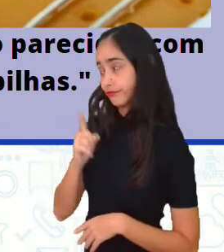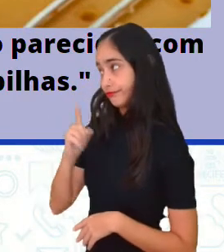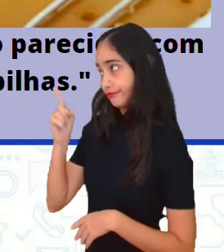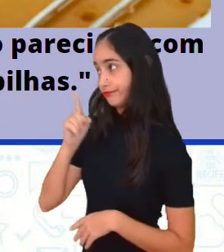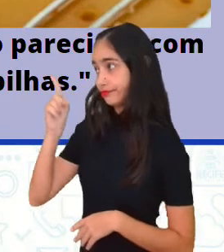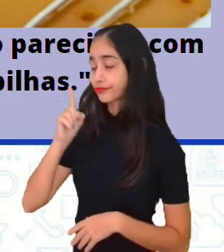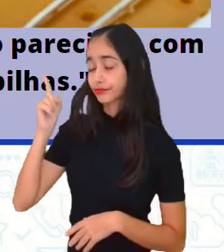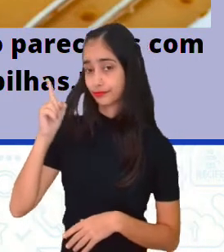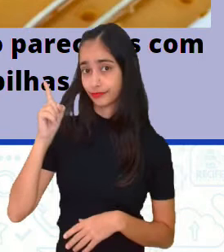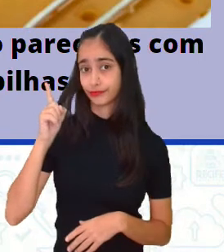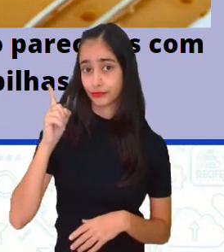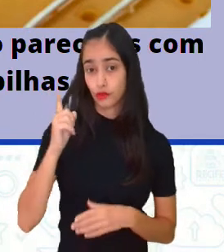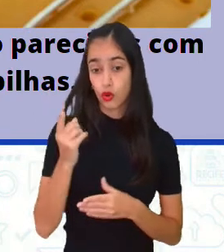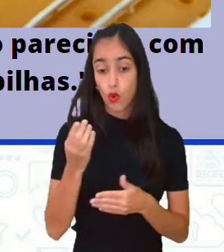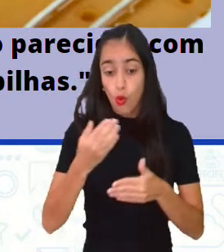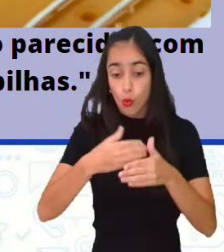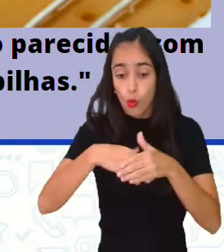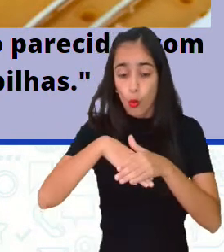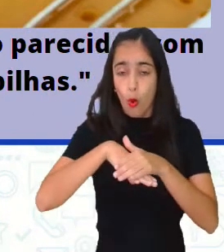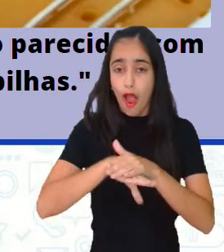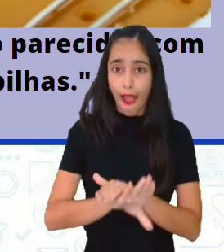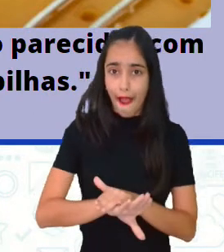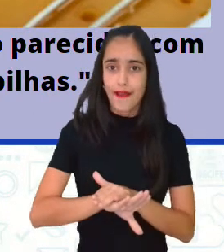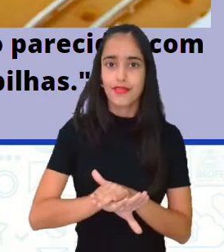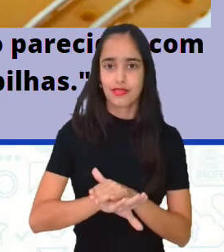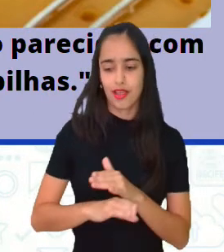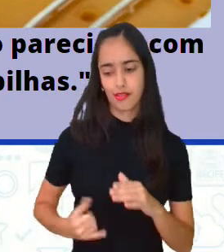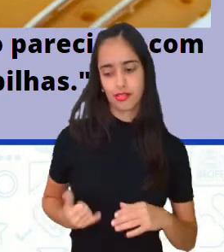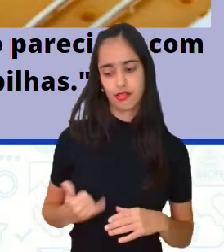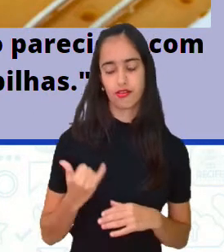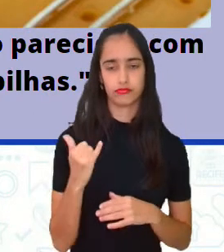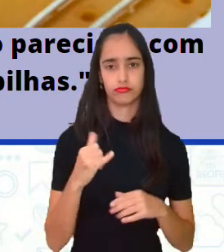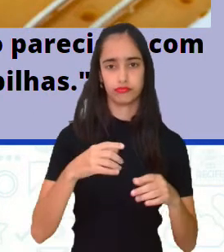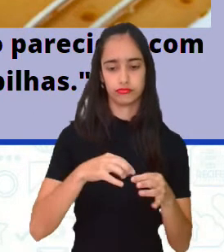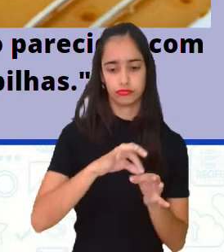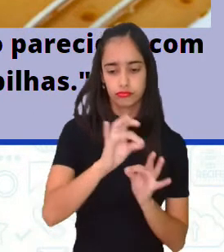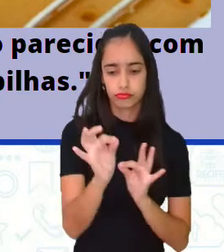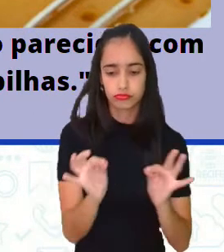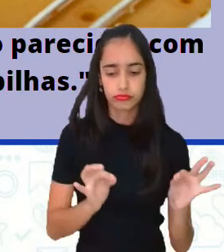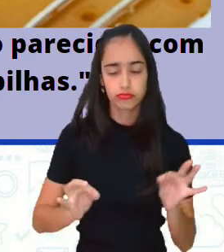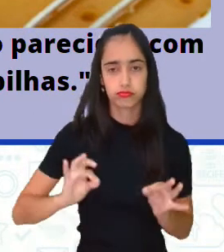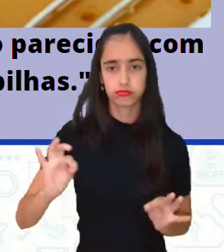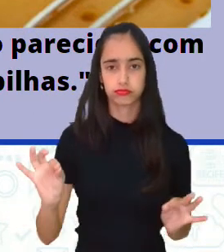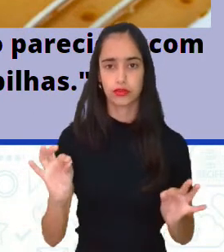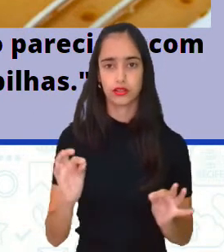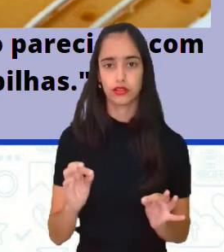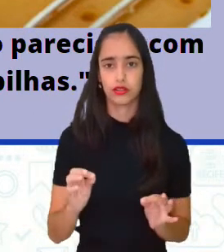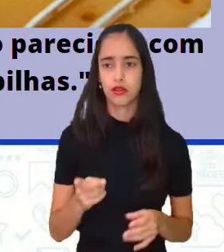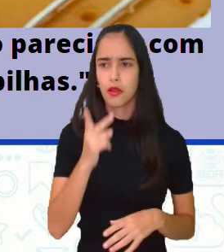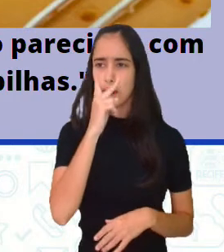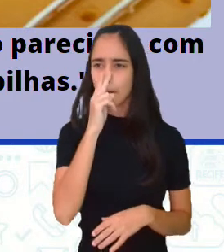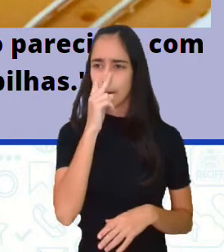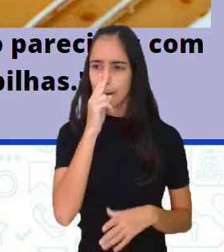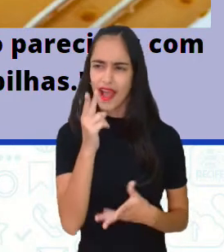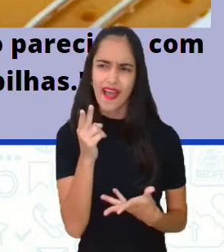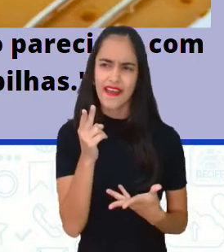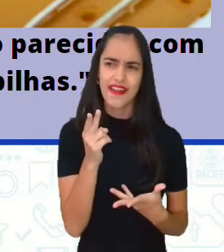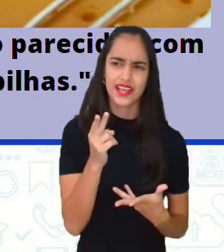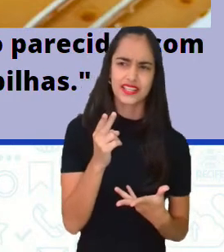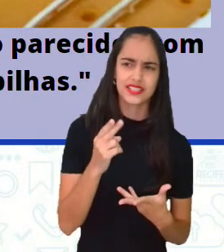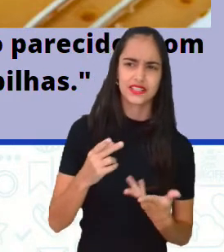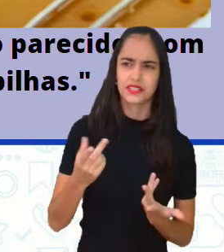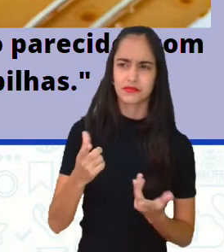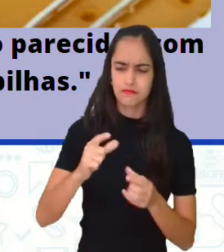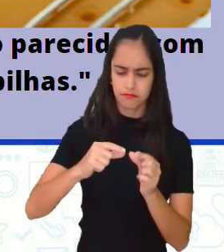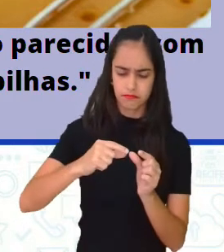essas cargas elétricas no circuito. Então, eles são parecidos com pequenas pilhas. E em